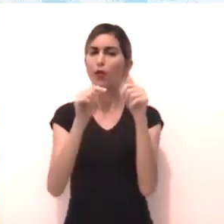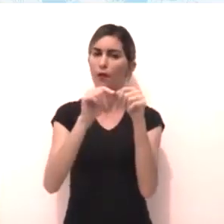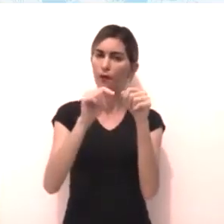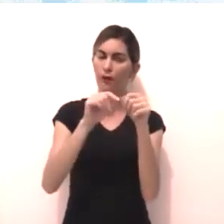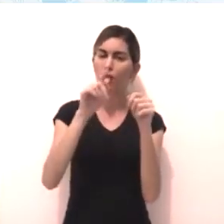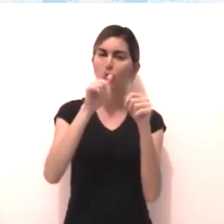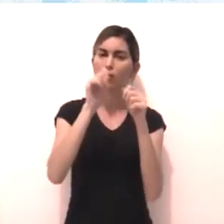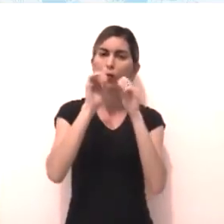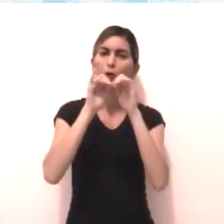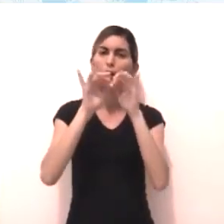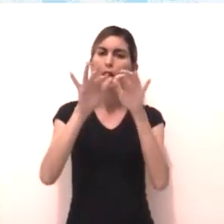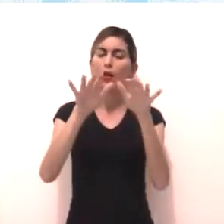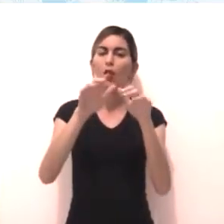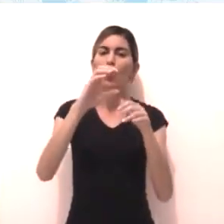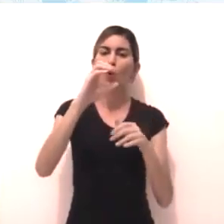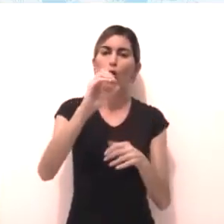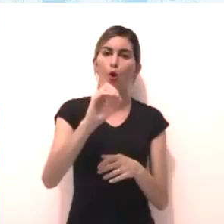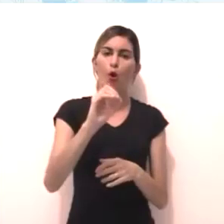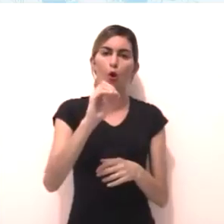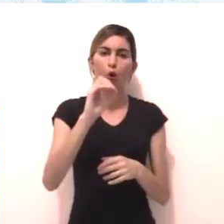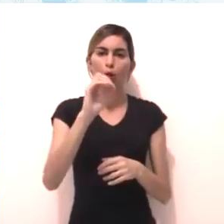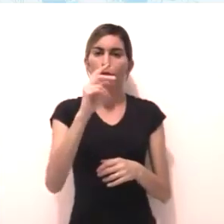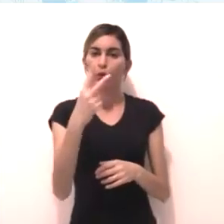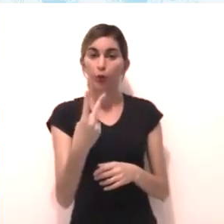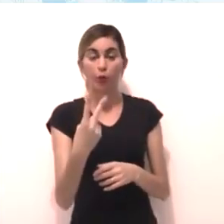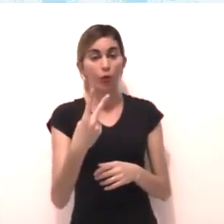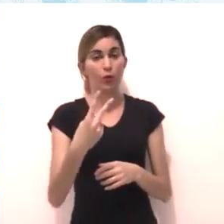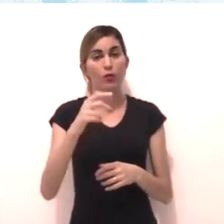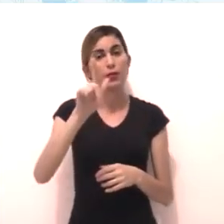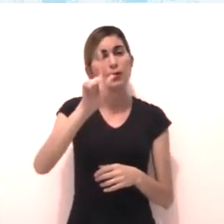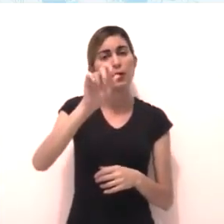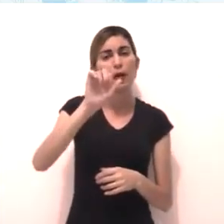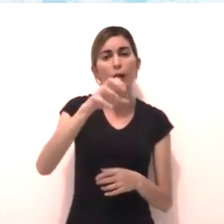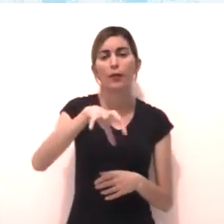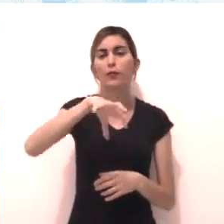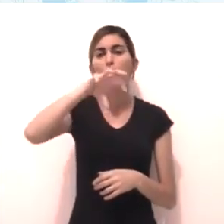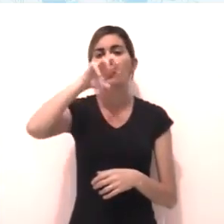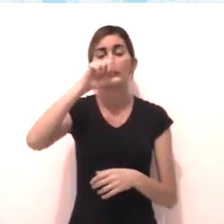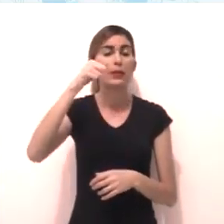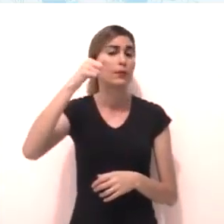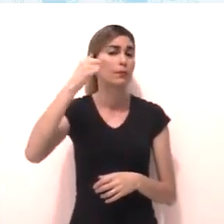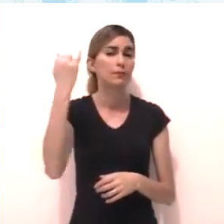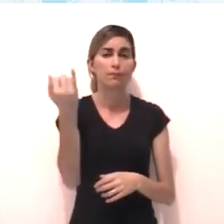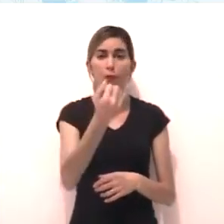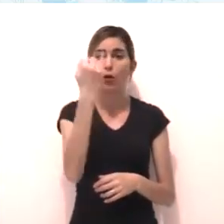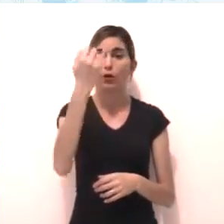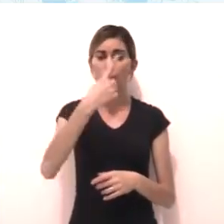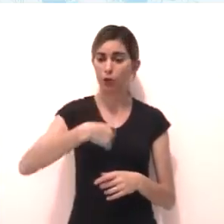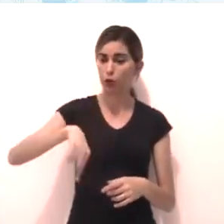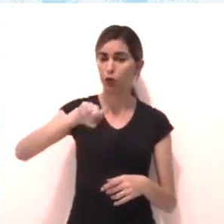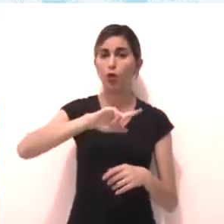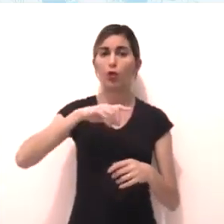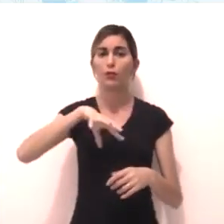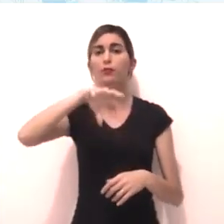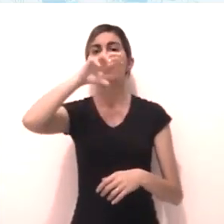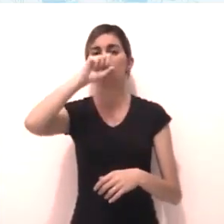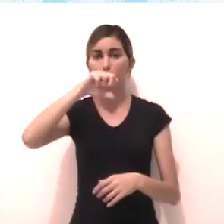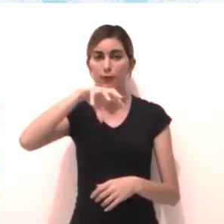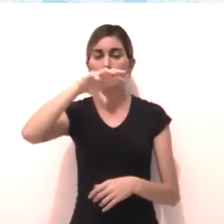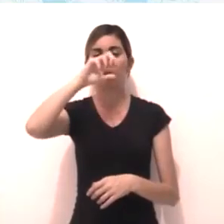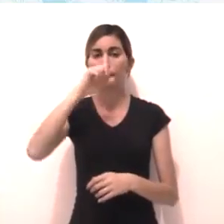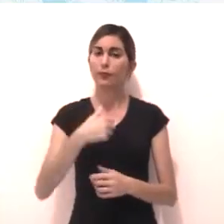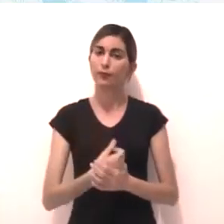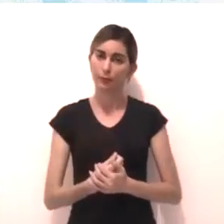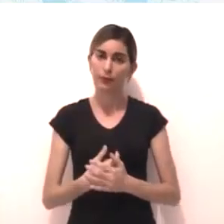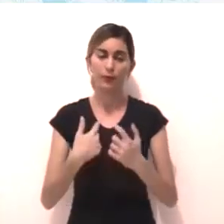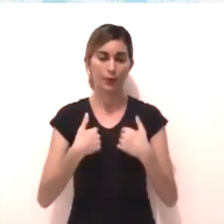o gás oxigênio, o O2, que é o gás fundamental para nossa respiração. Nas minhas aulas,